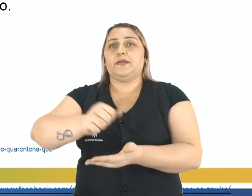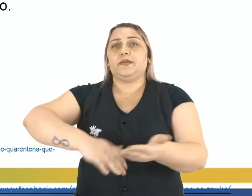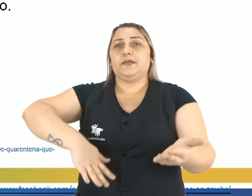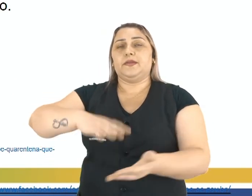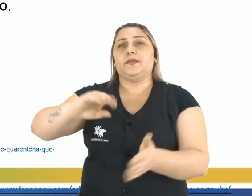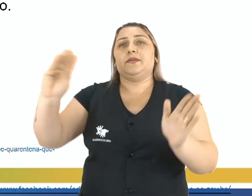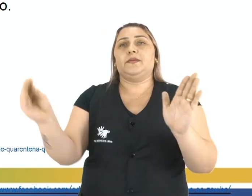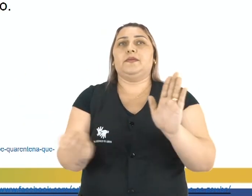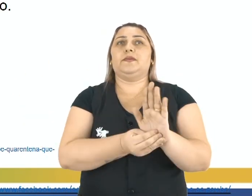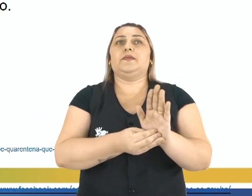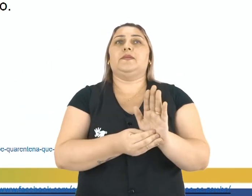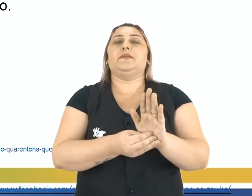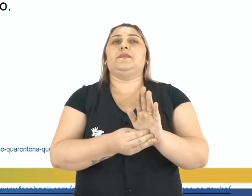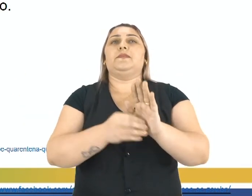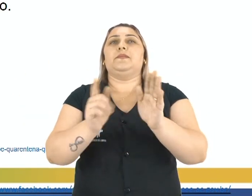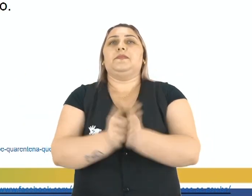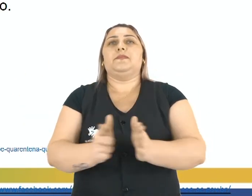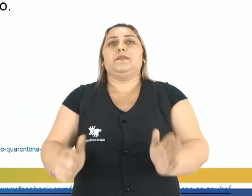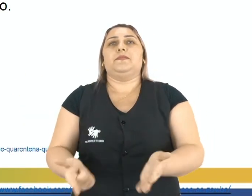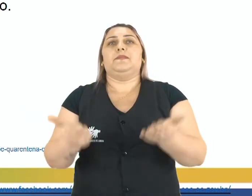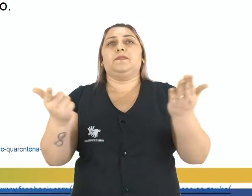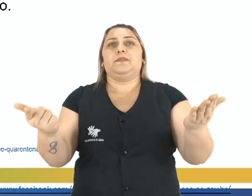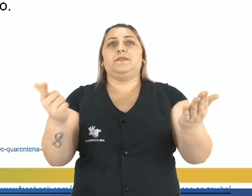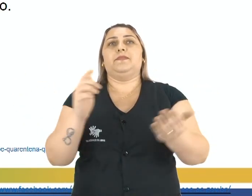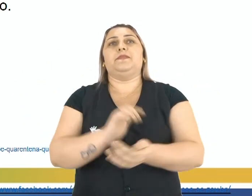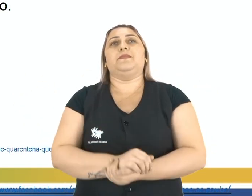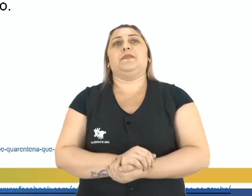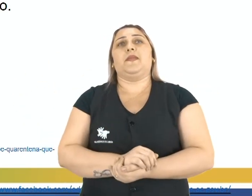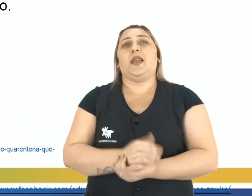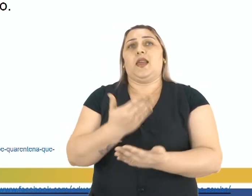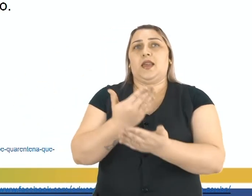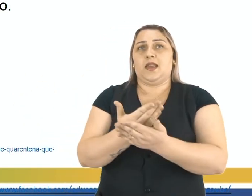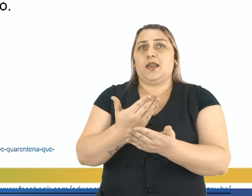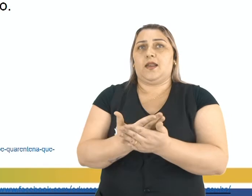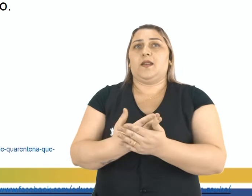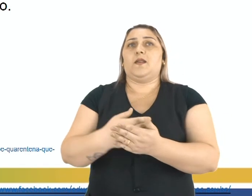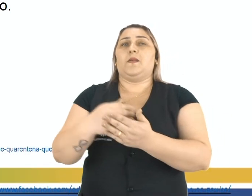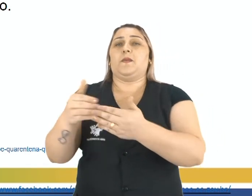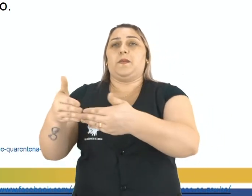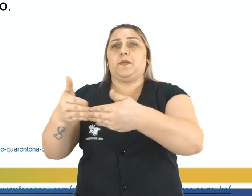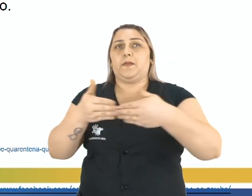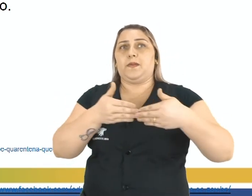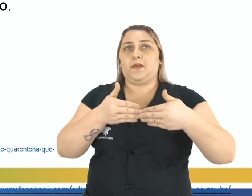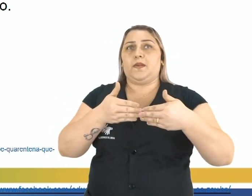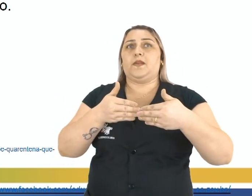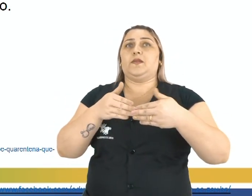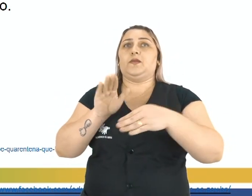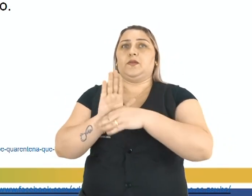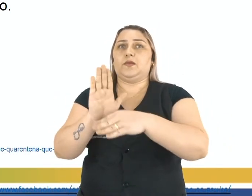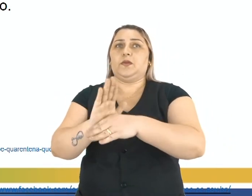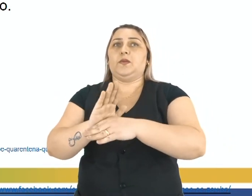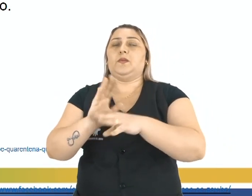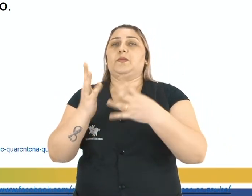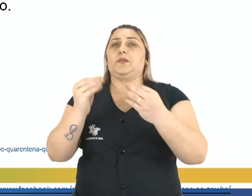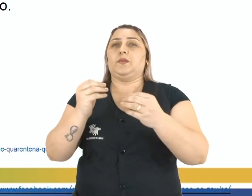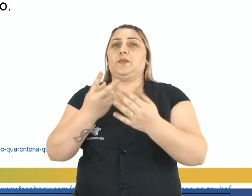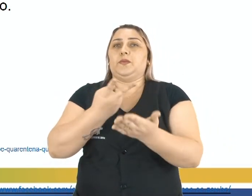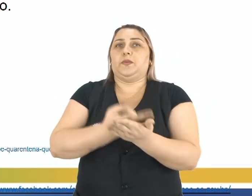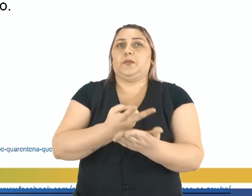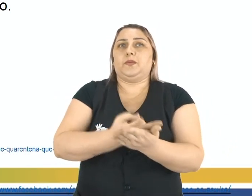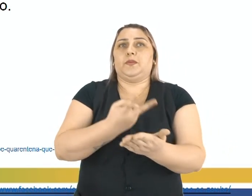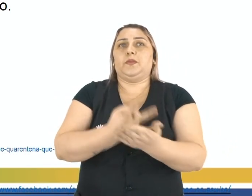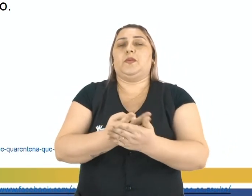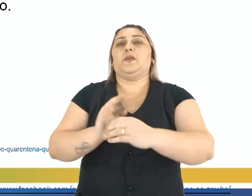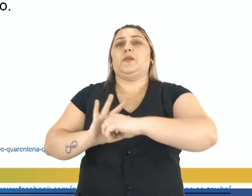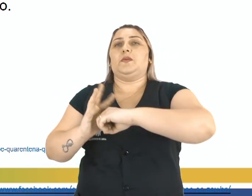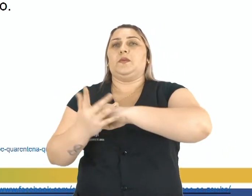eu coloquei essa manchete aqui para vocês. Estudo propõe quarentena que acompanhe fluxo das internações